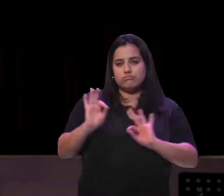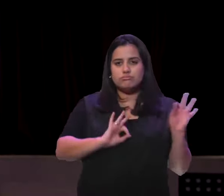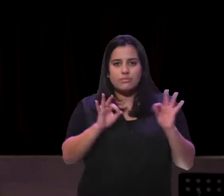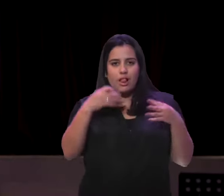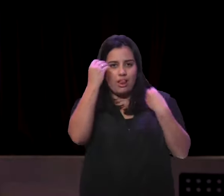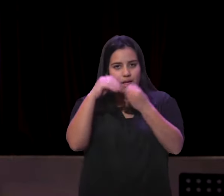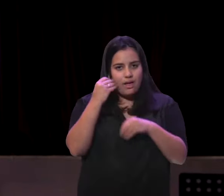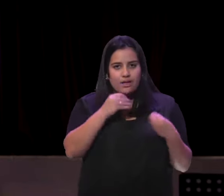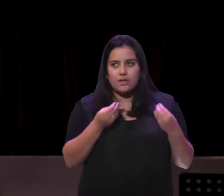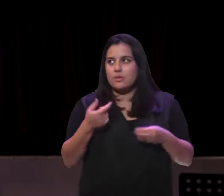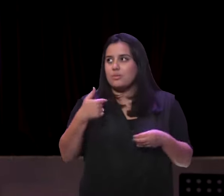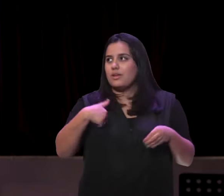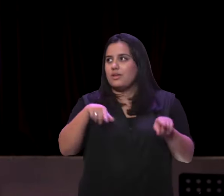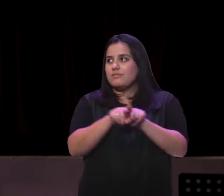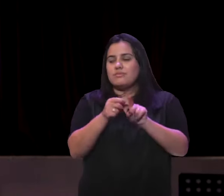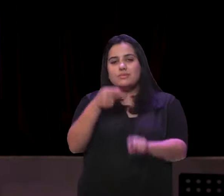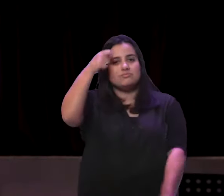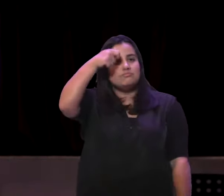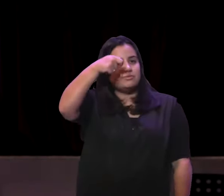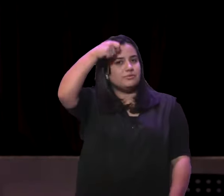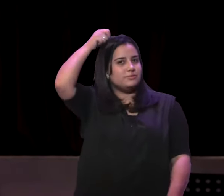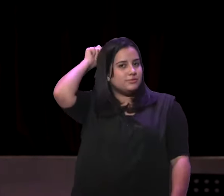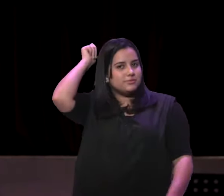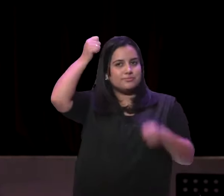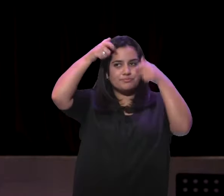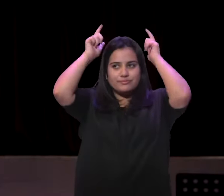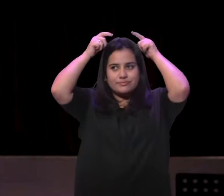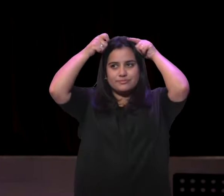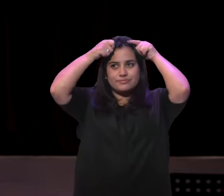vai bonitinho, eu raspo a minha careca.